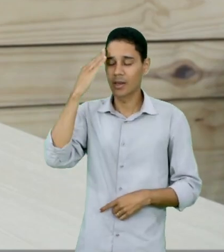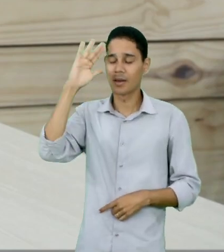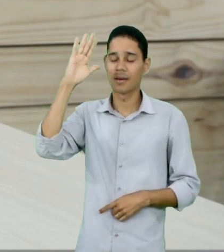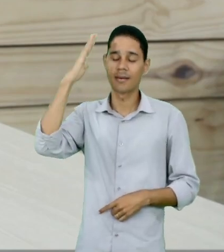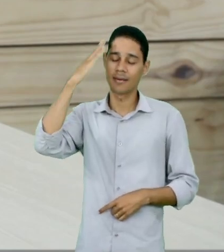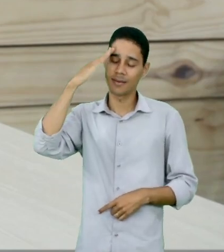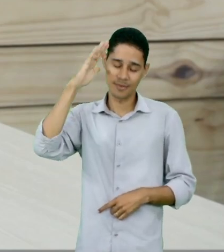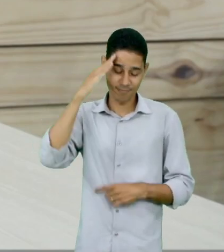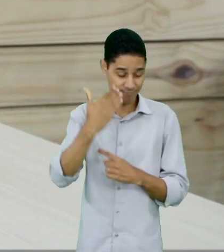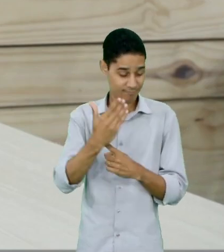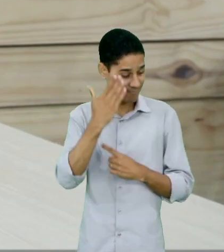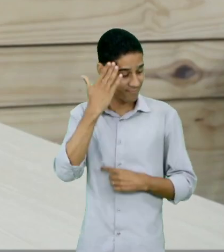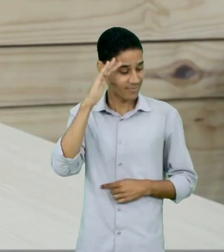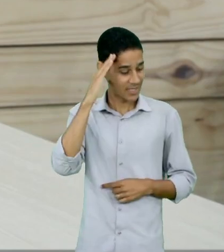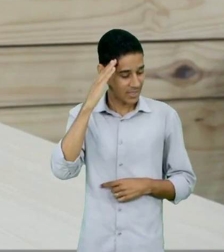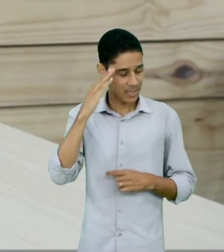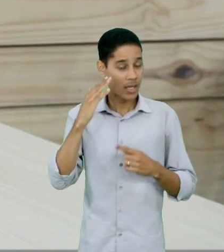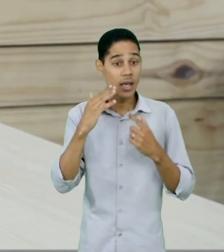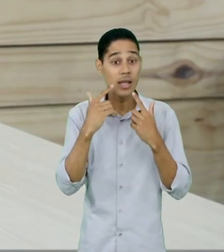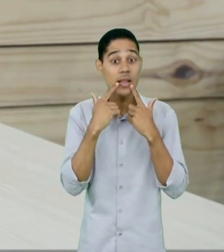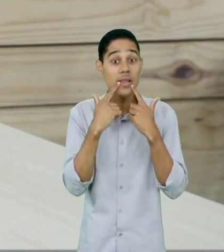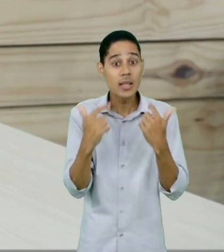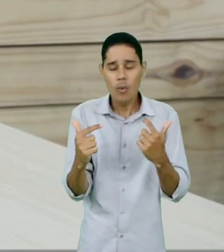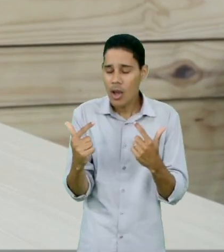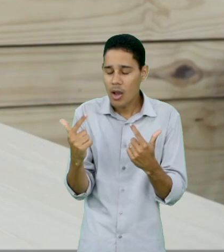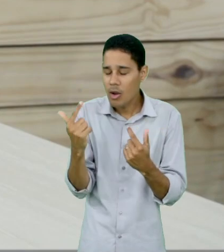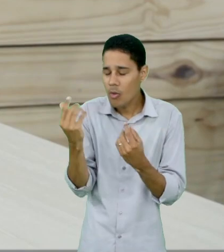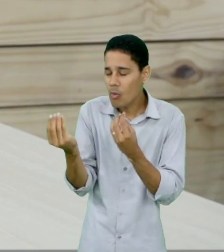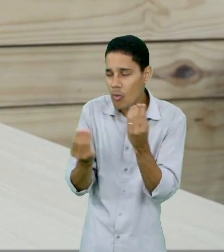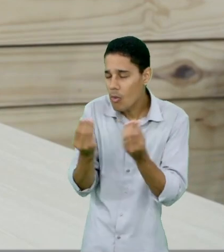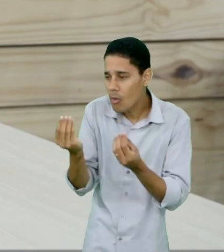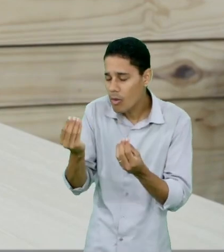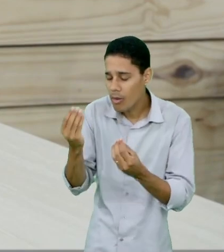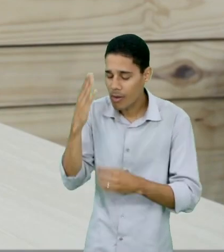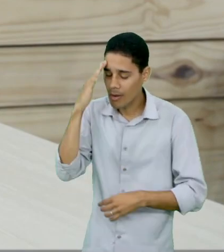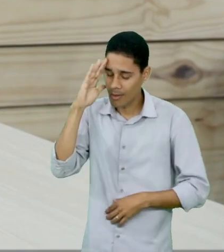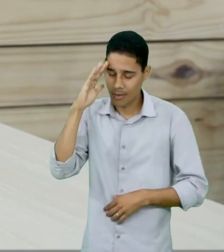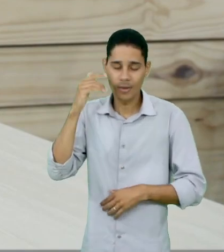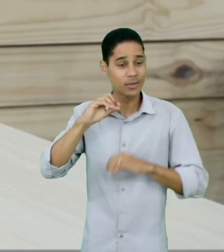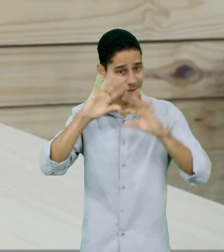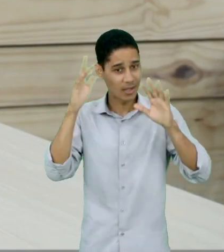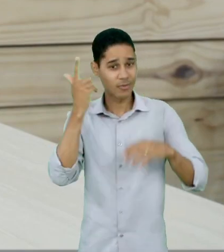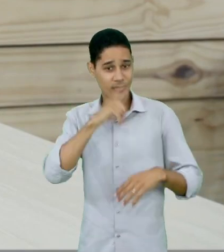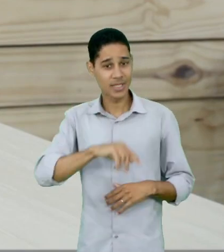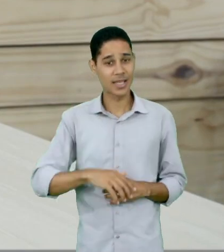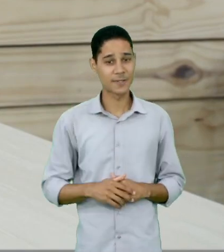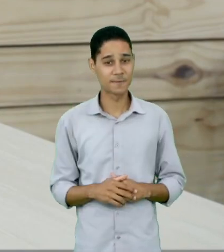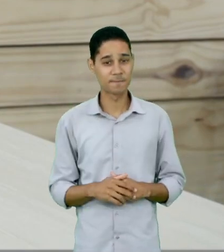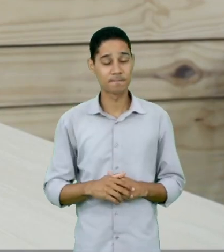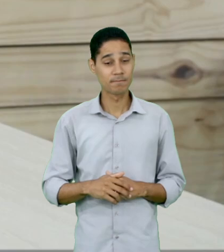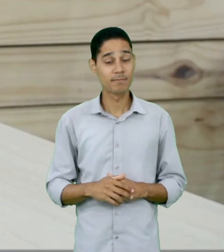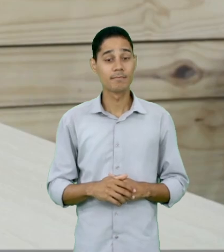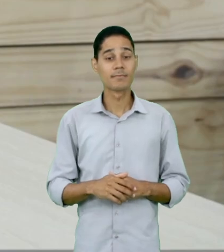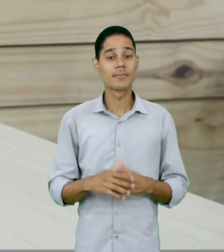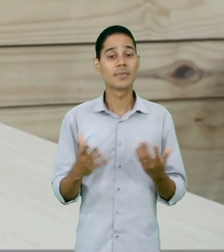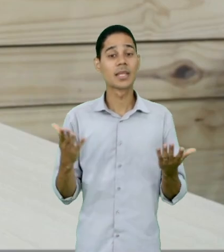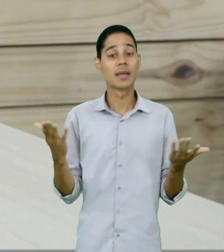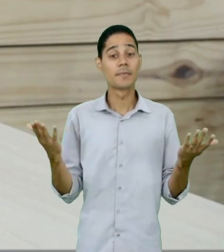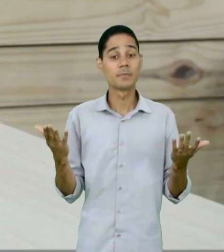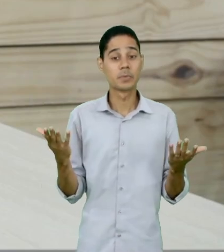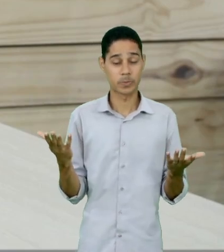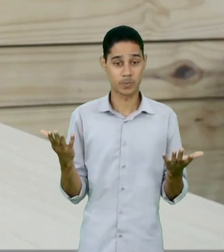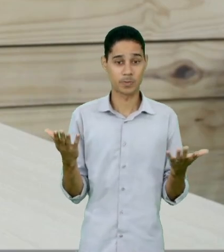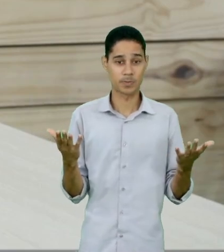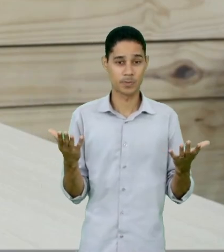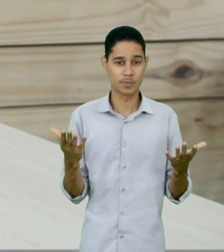linguagem e por que, que a linguagem funciona daquele modo ainda hoje, tá? Então, assim, trazendo um pouquinho essa situação